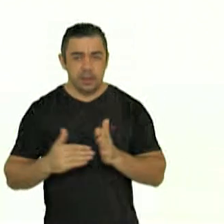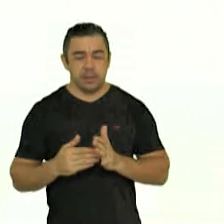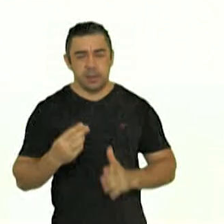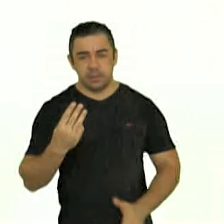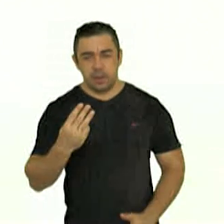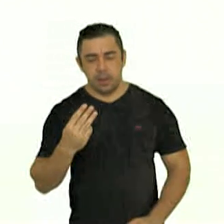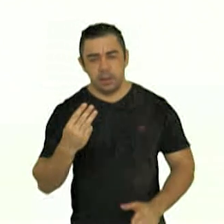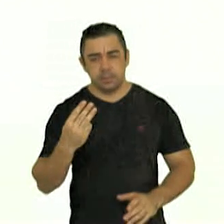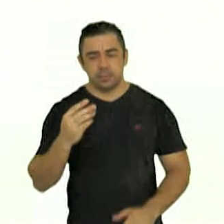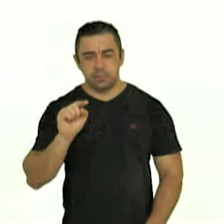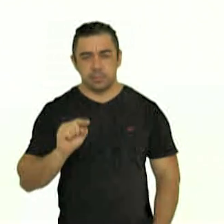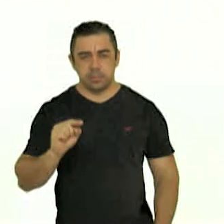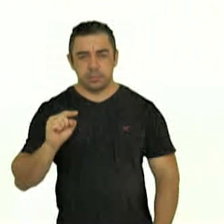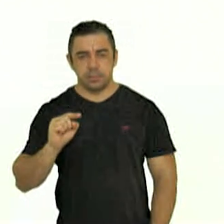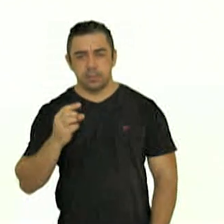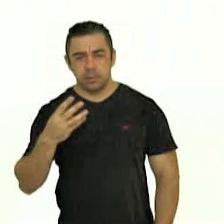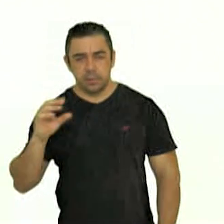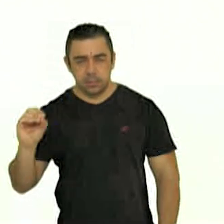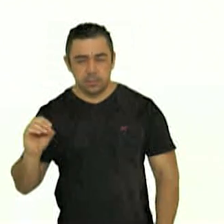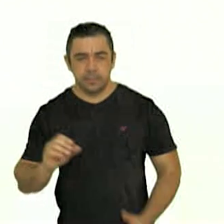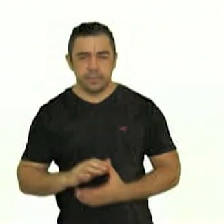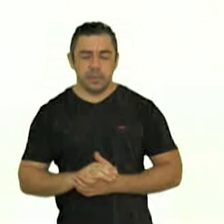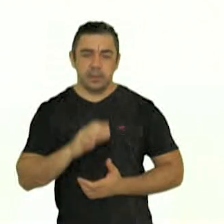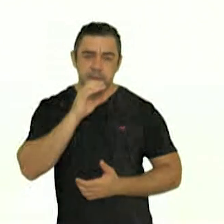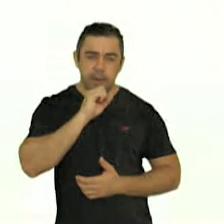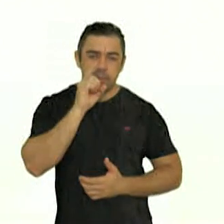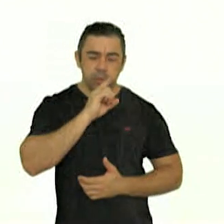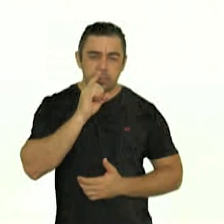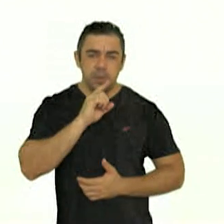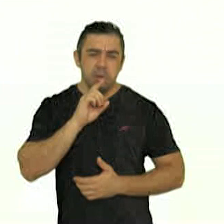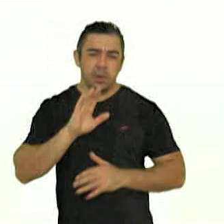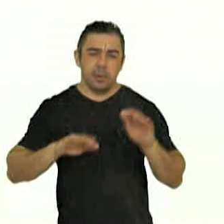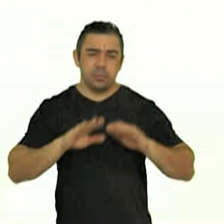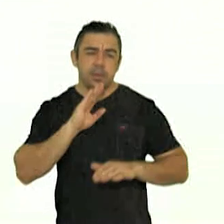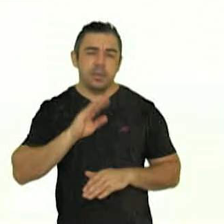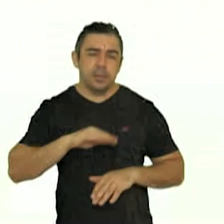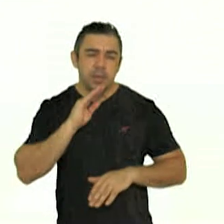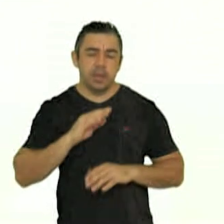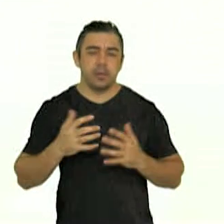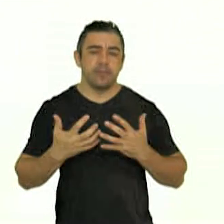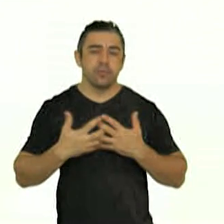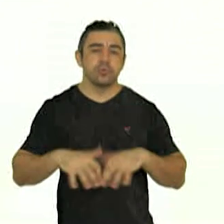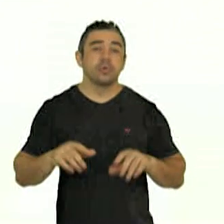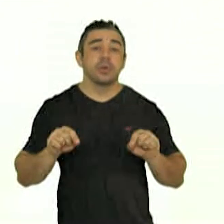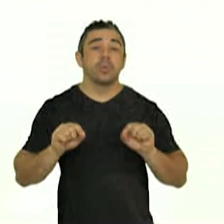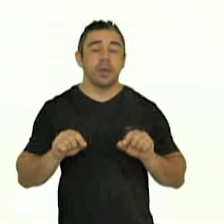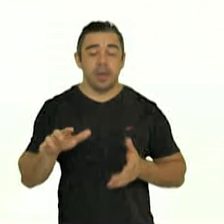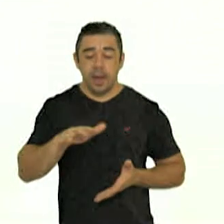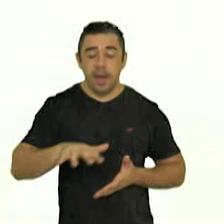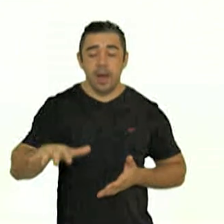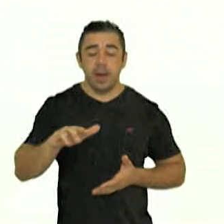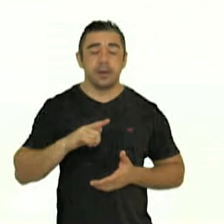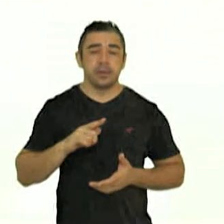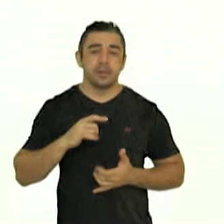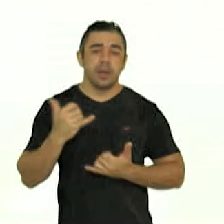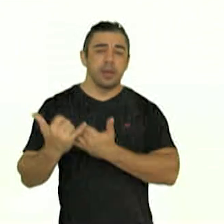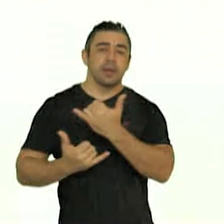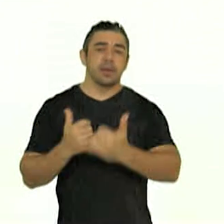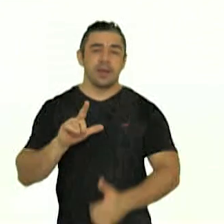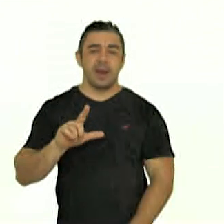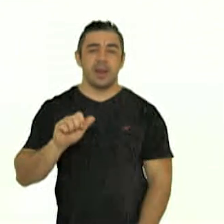aí da manhã, e finais de semana no final da tarde, funciona num circuito onde existem áreas de lazer, então é um